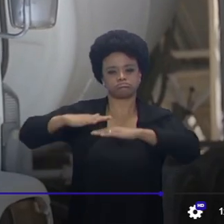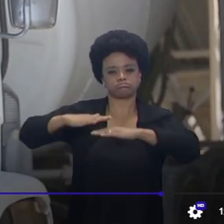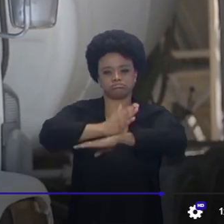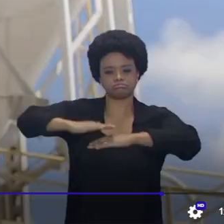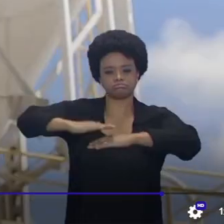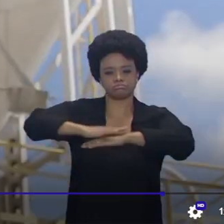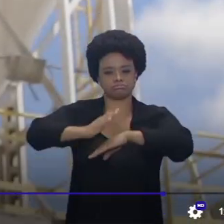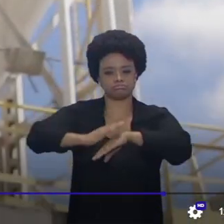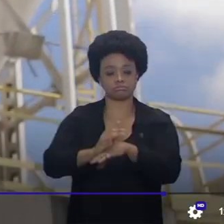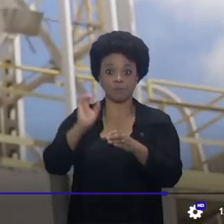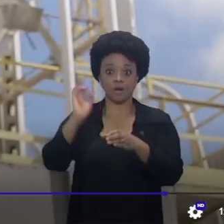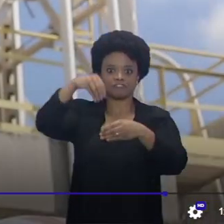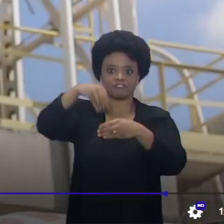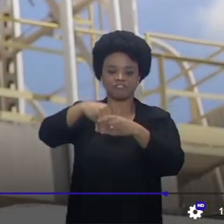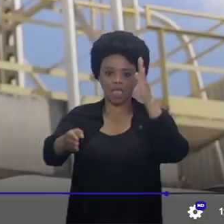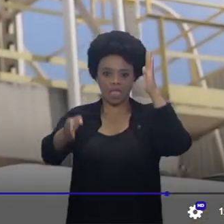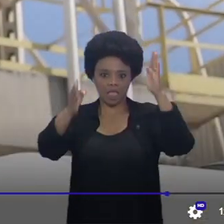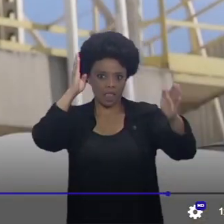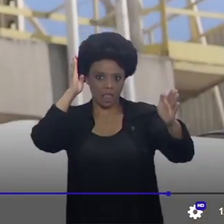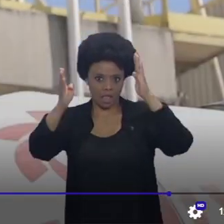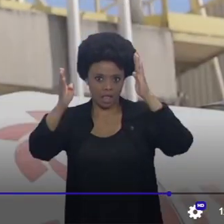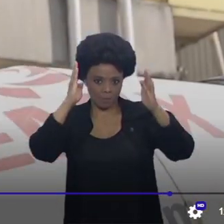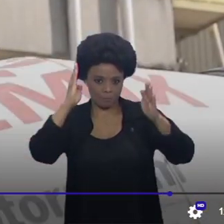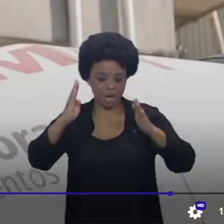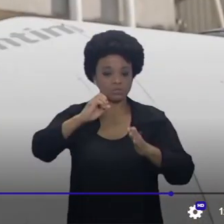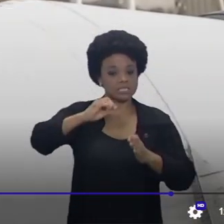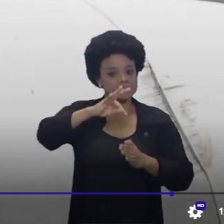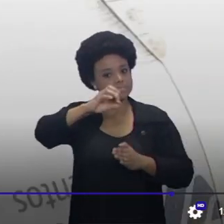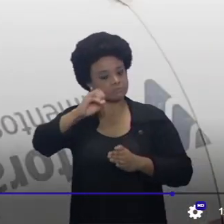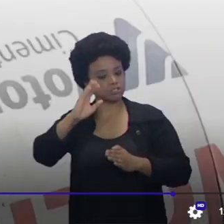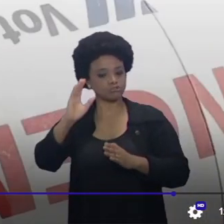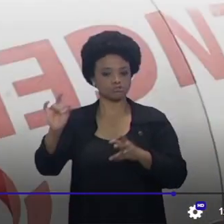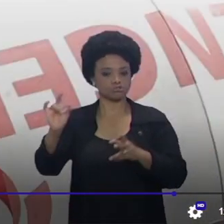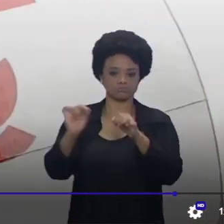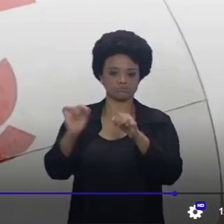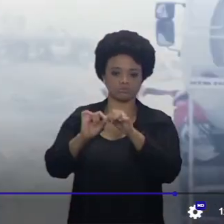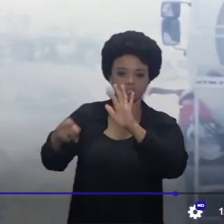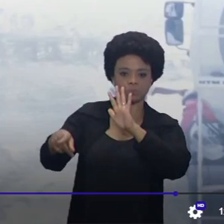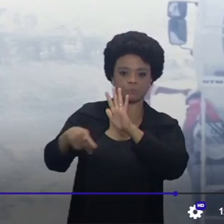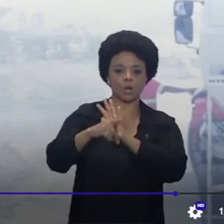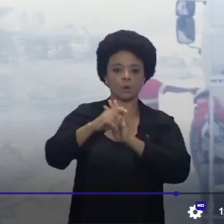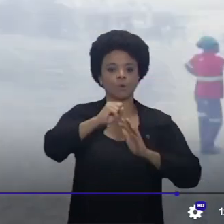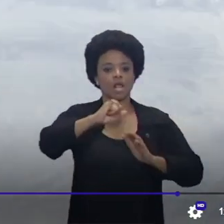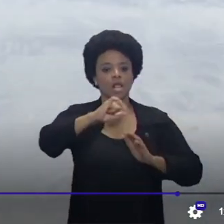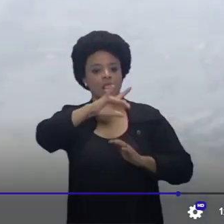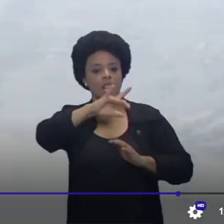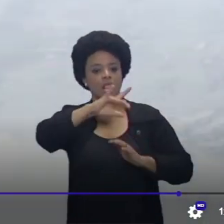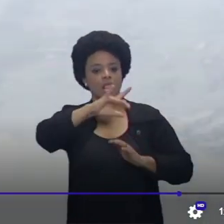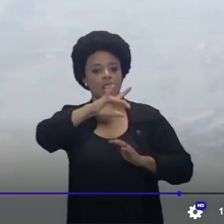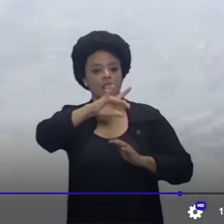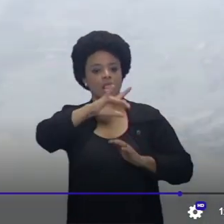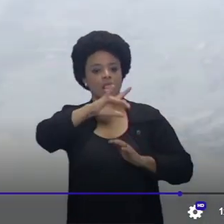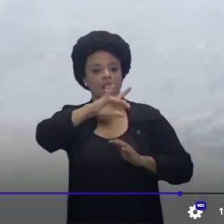despejados no caminhão. O cimento é lançado a partir desses silos. Esses processos são